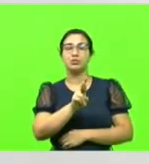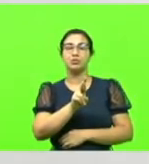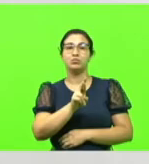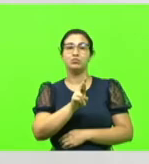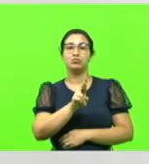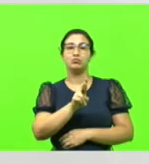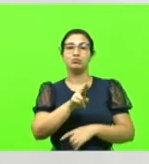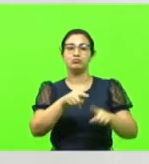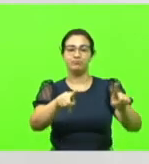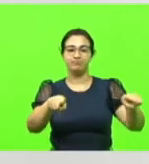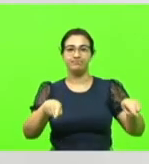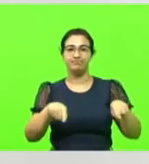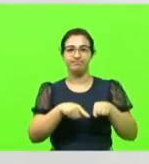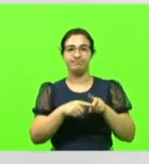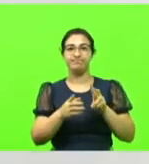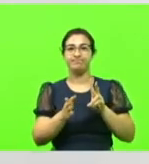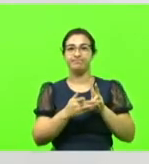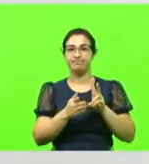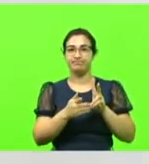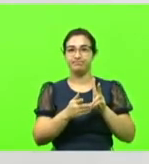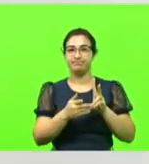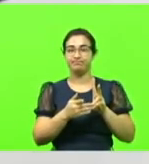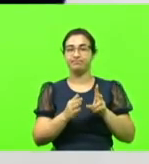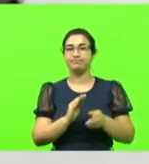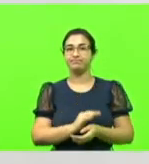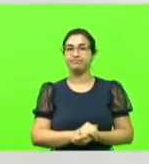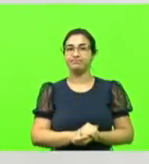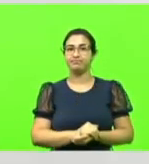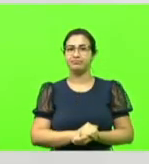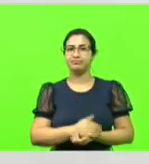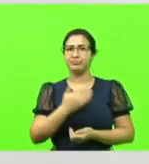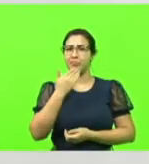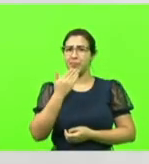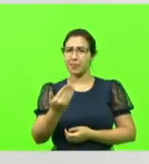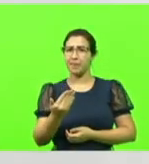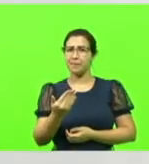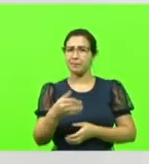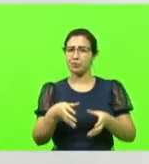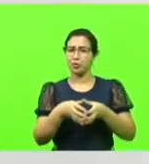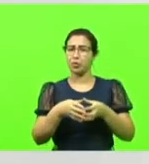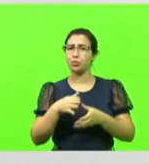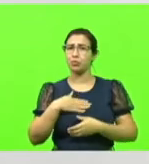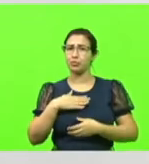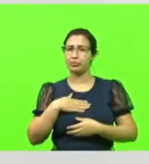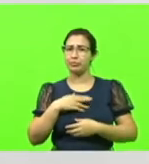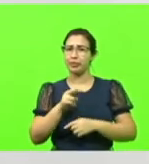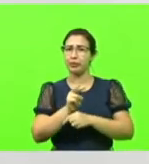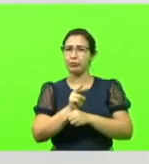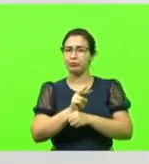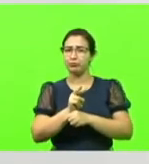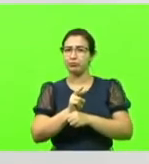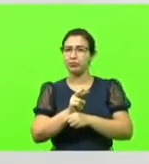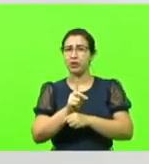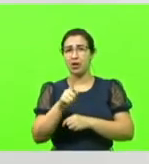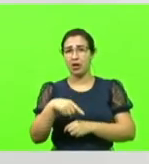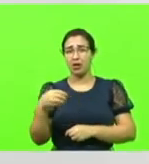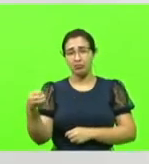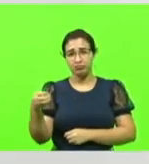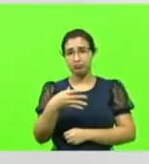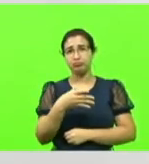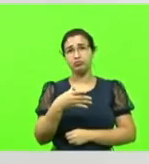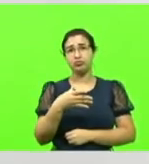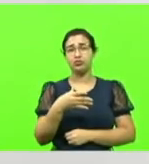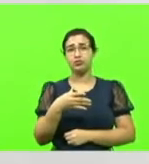E eu pedi para a minha equipe verificar, porque talvez seja algo novo, deputado